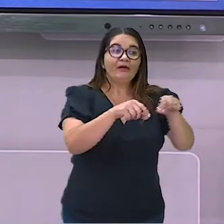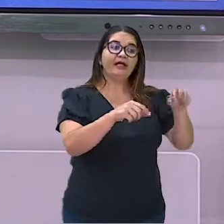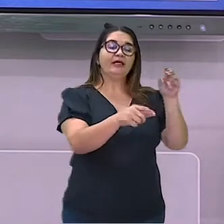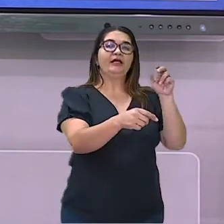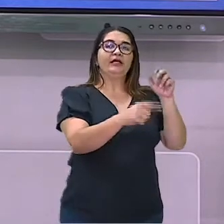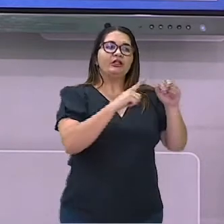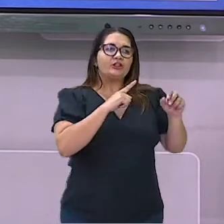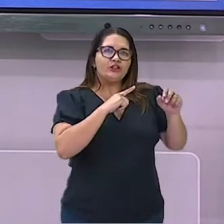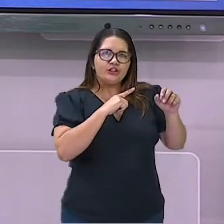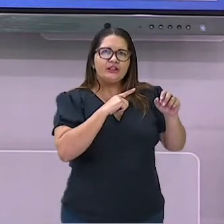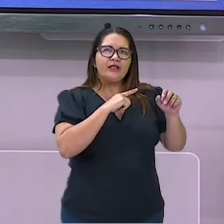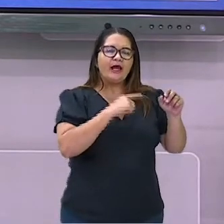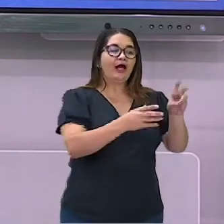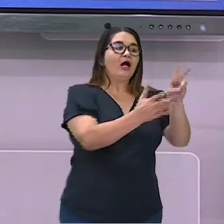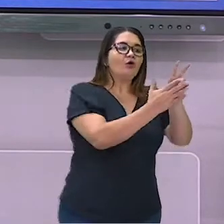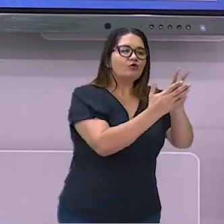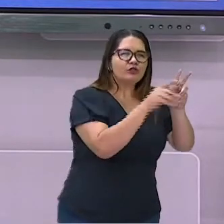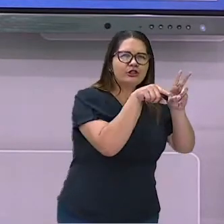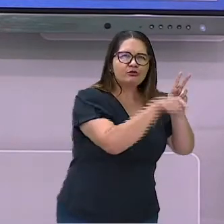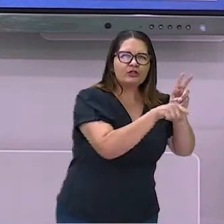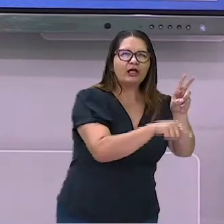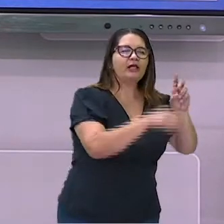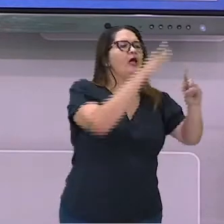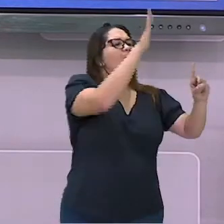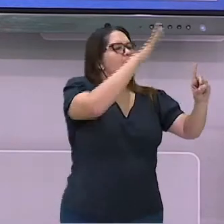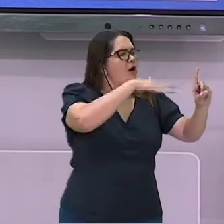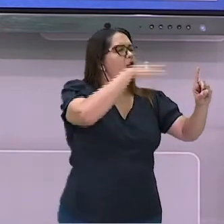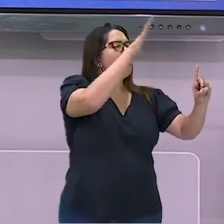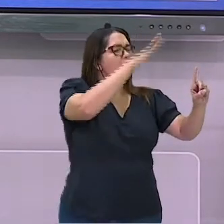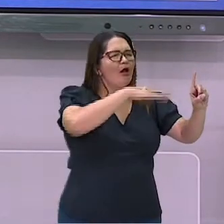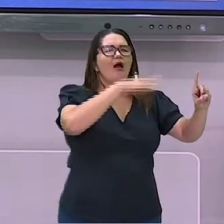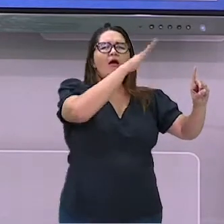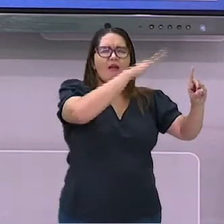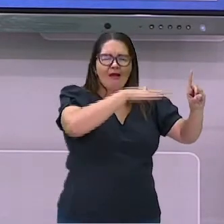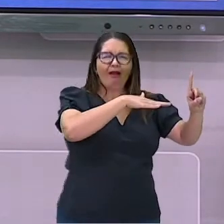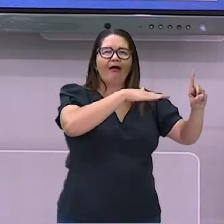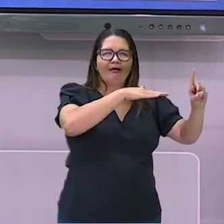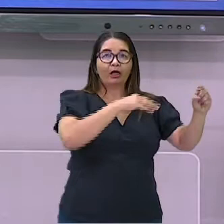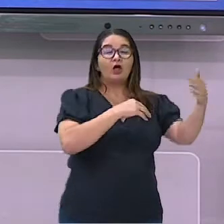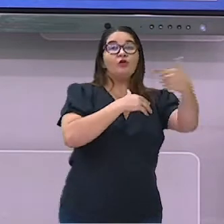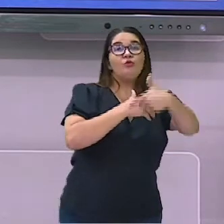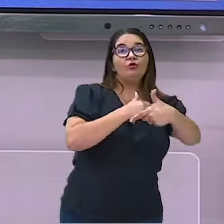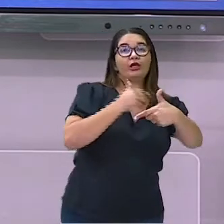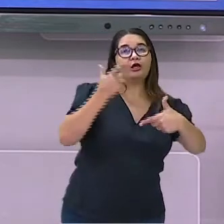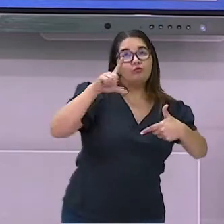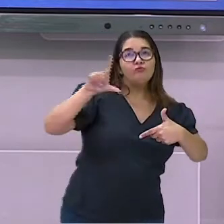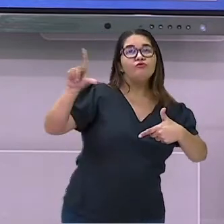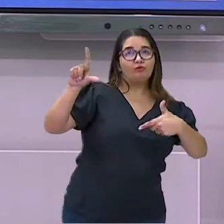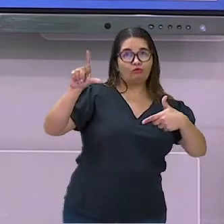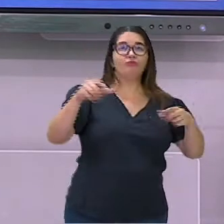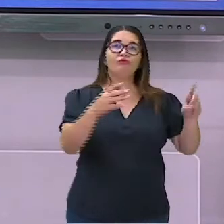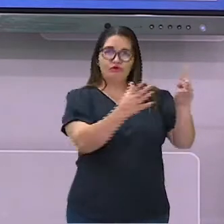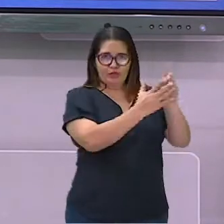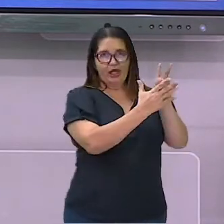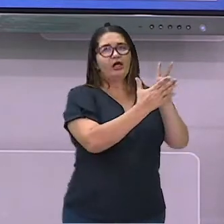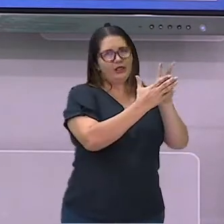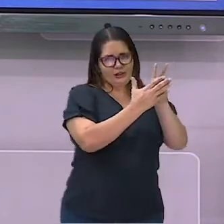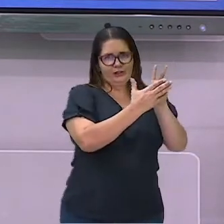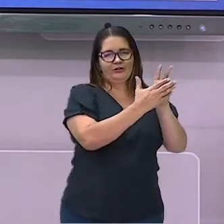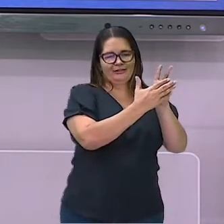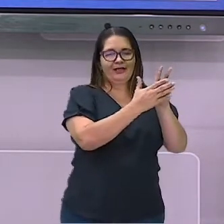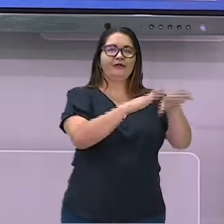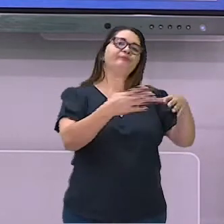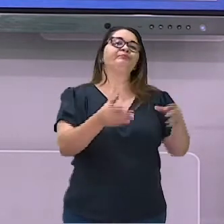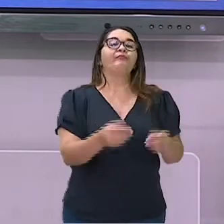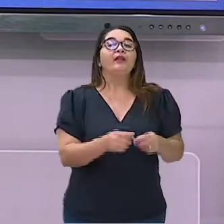mais prestígio, que faziam parte da elite e de menos prestígio, que trabalhavam para os